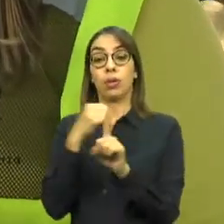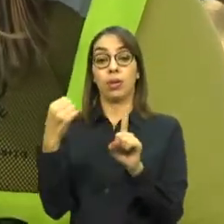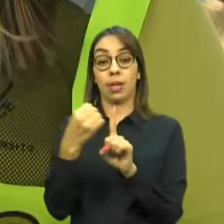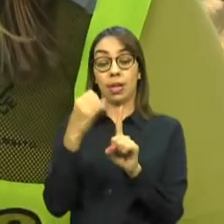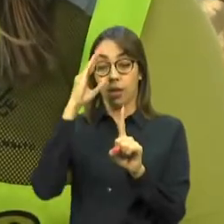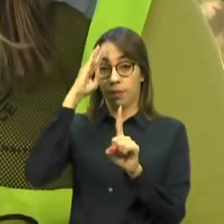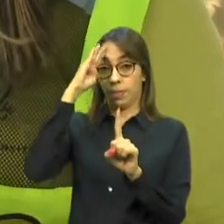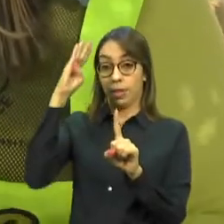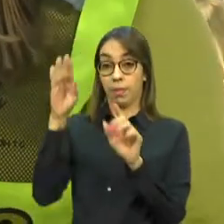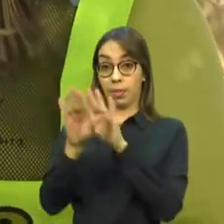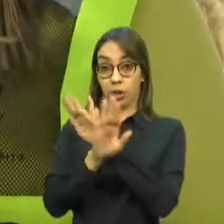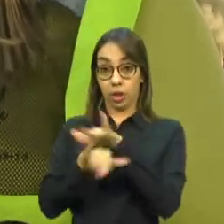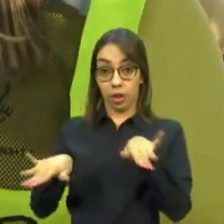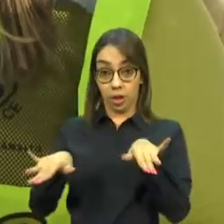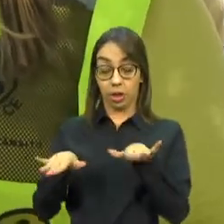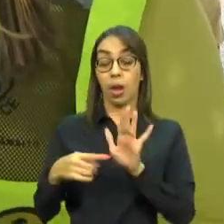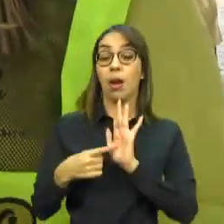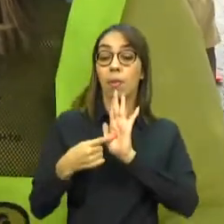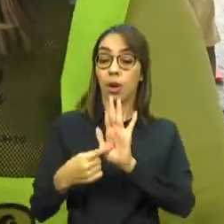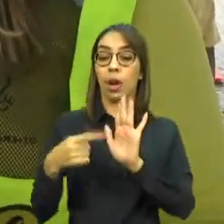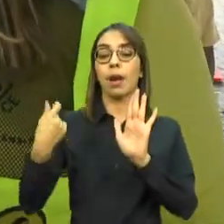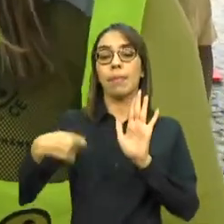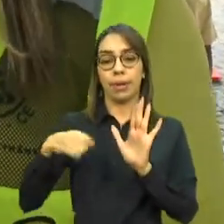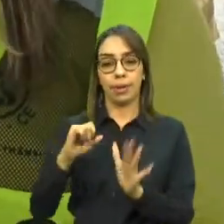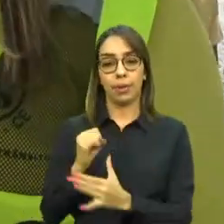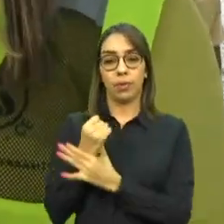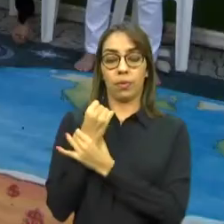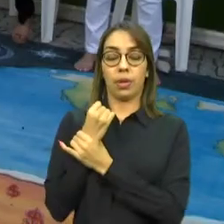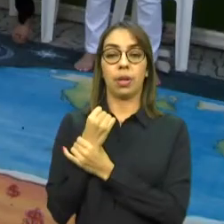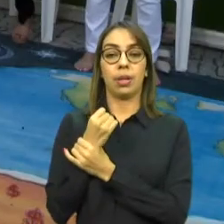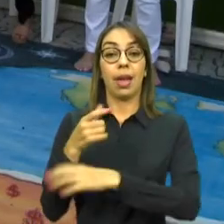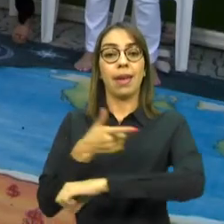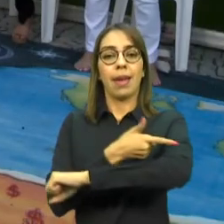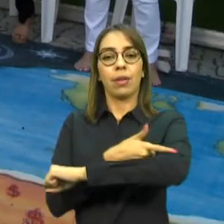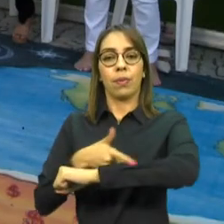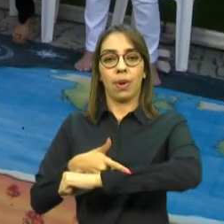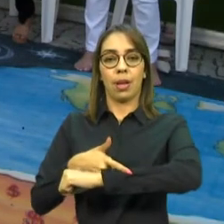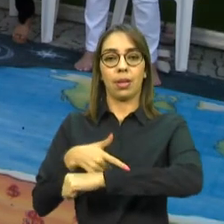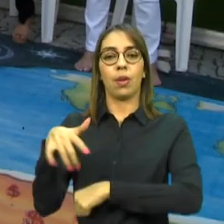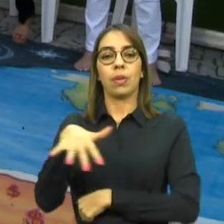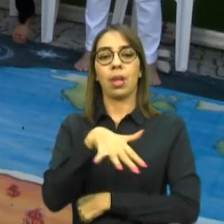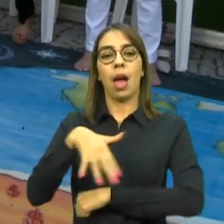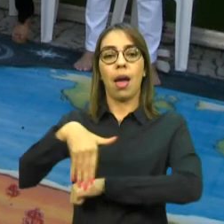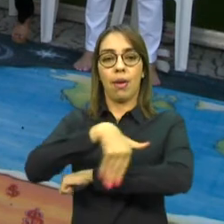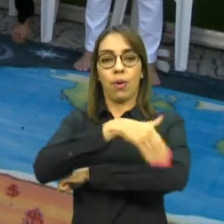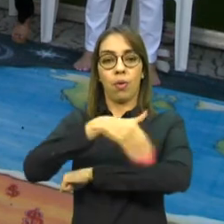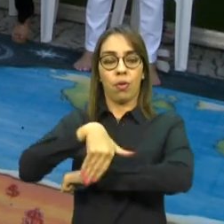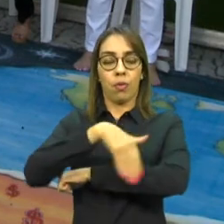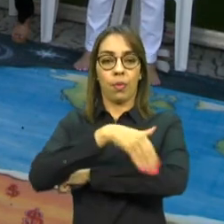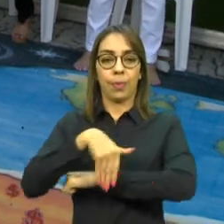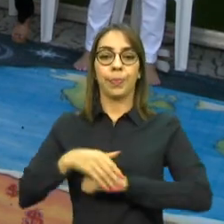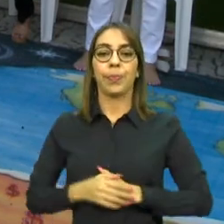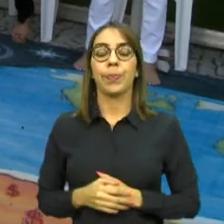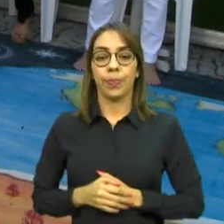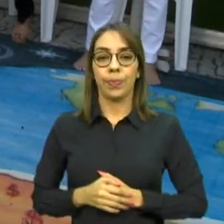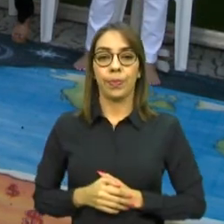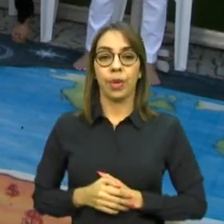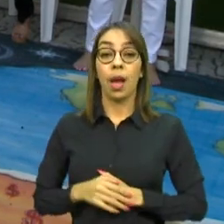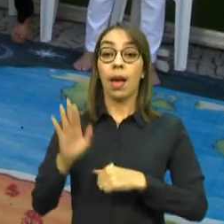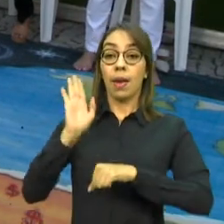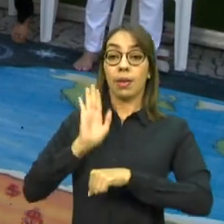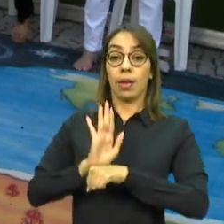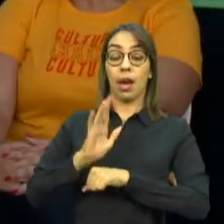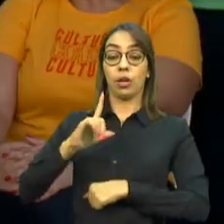crianças, nessa segurança e nessa educação propagada para o trânsito. No início da tarde, a Procuradoria Especial da Mulher realizou uma roda